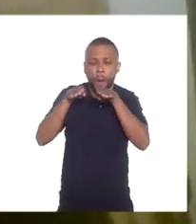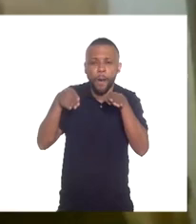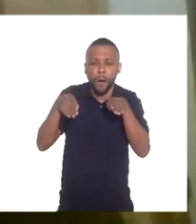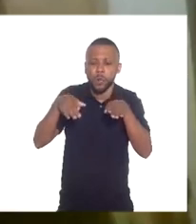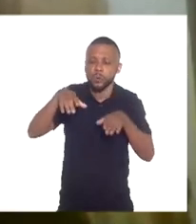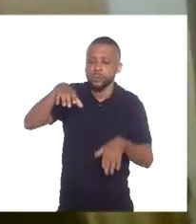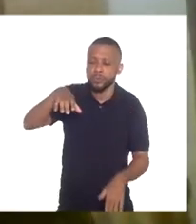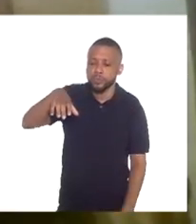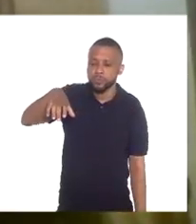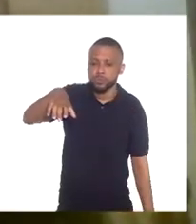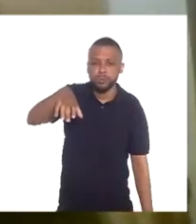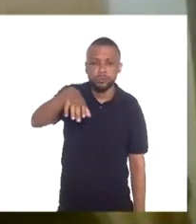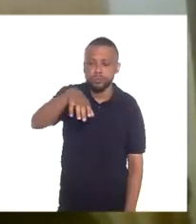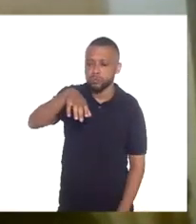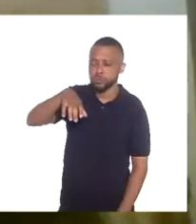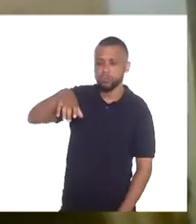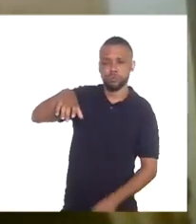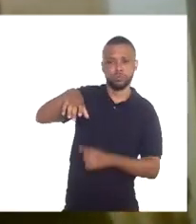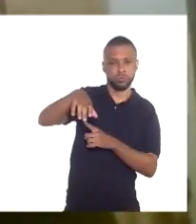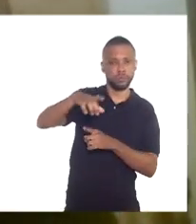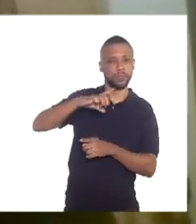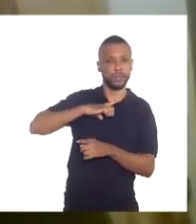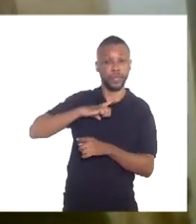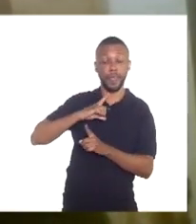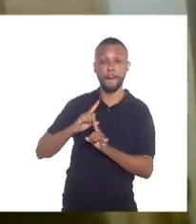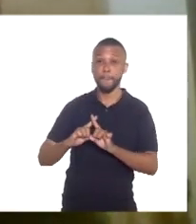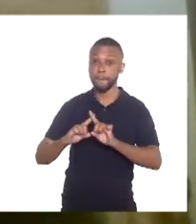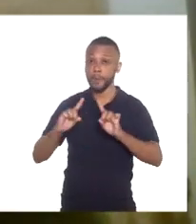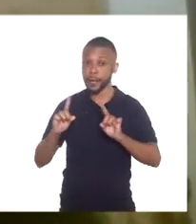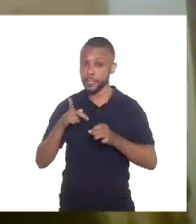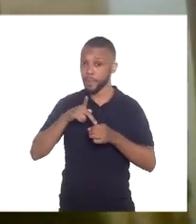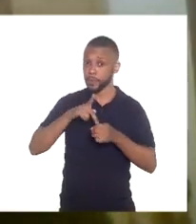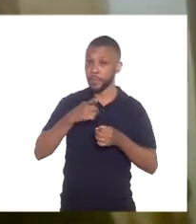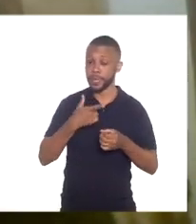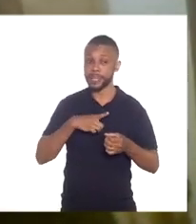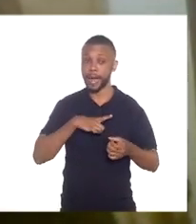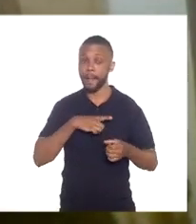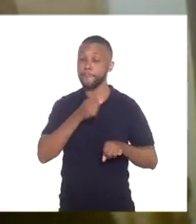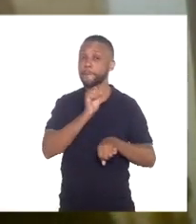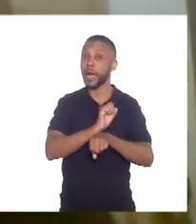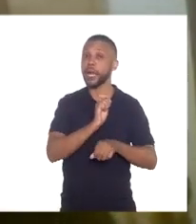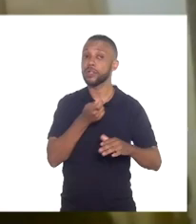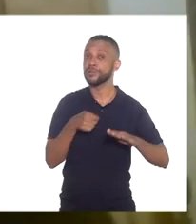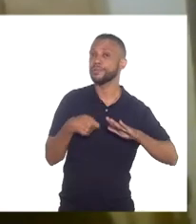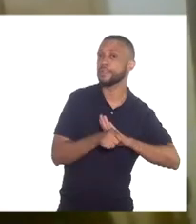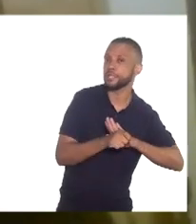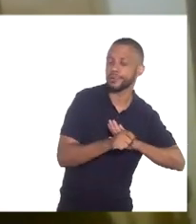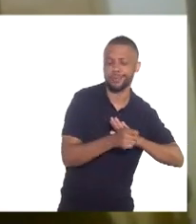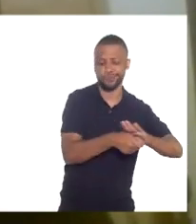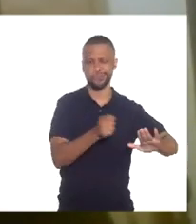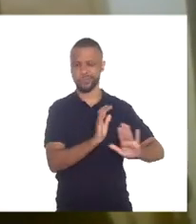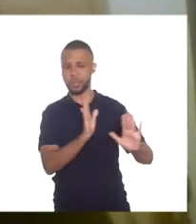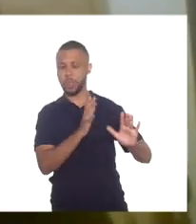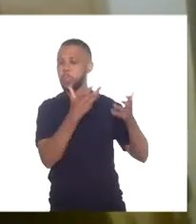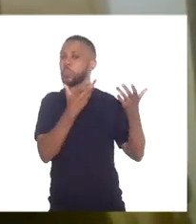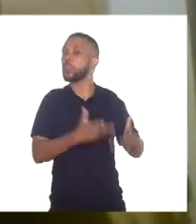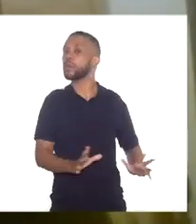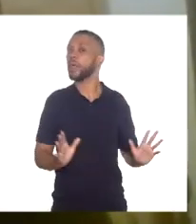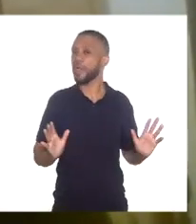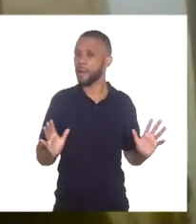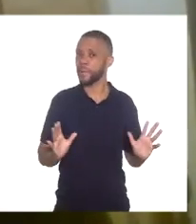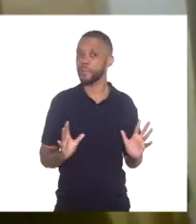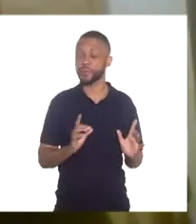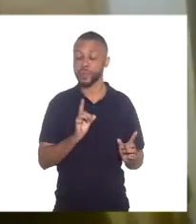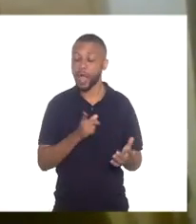entanto, a Petrobras está desinvestindo. Né? Ela está desinvestindo e, ao desinvestir, ela